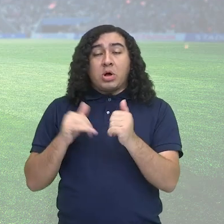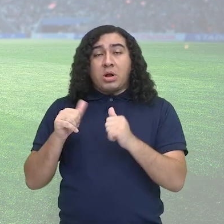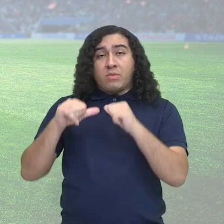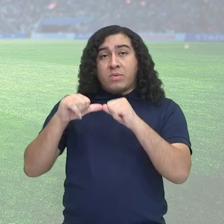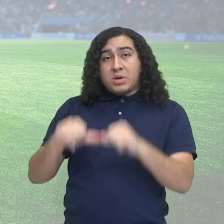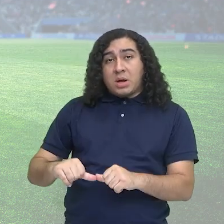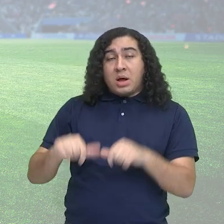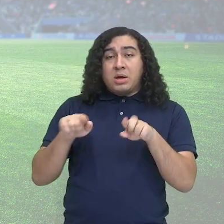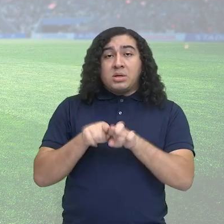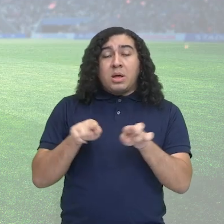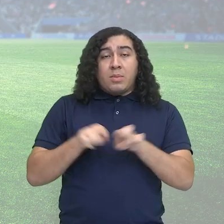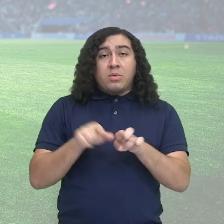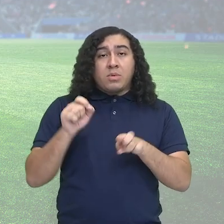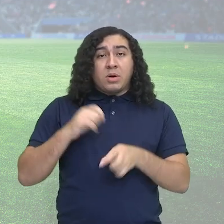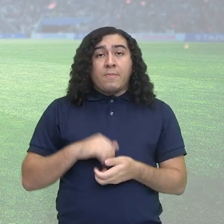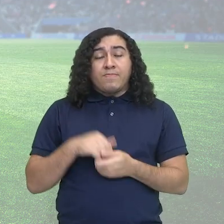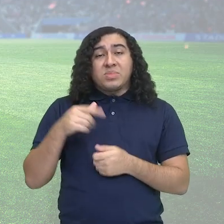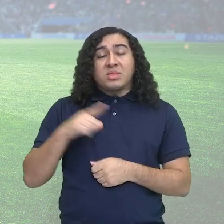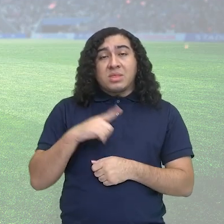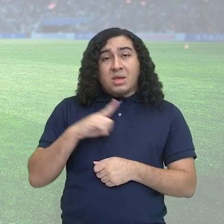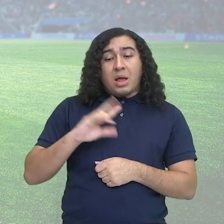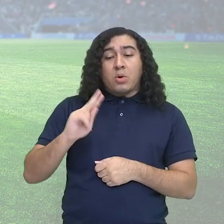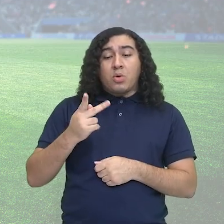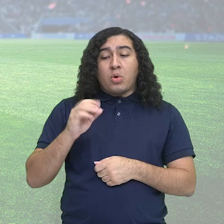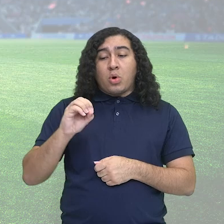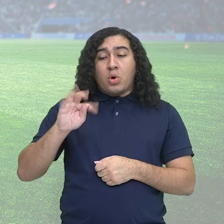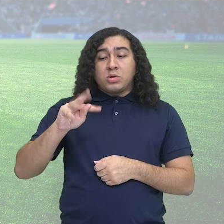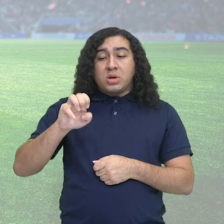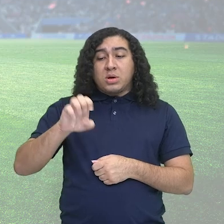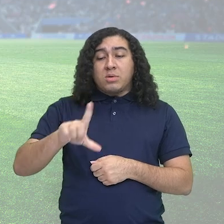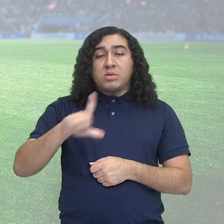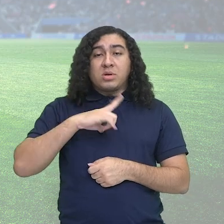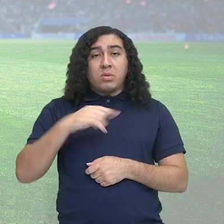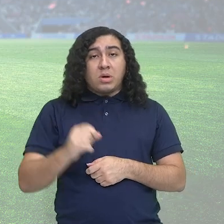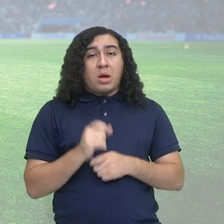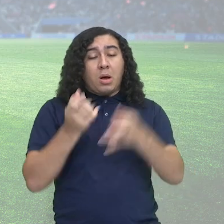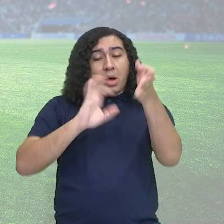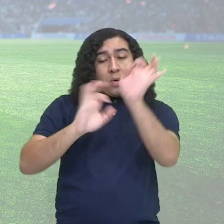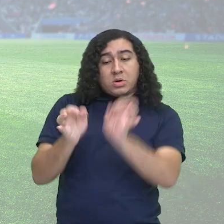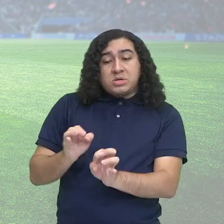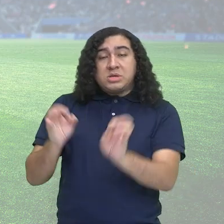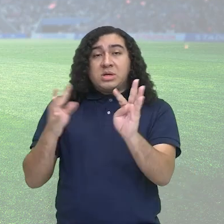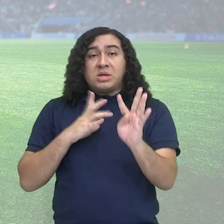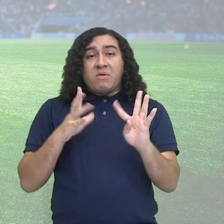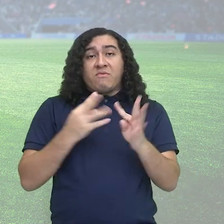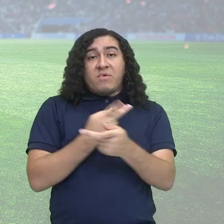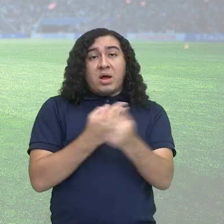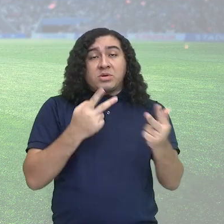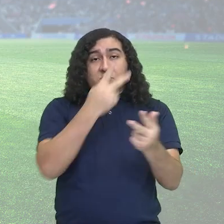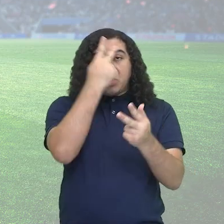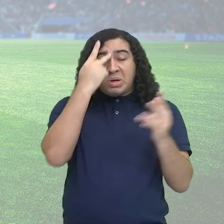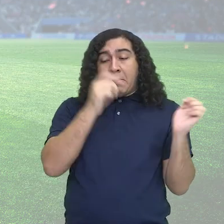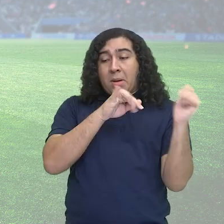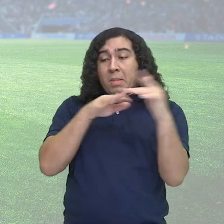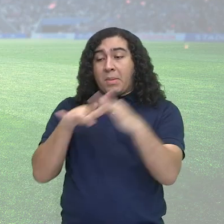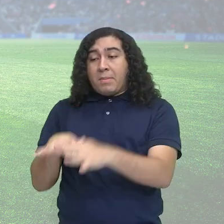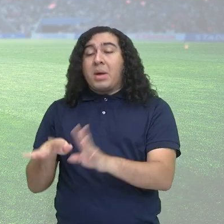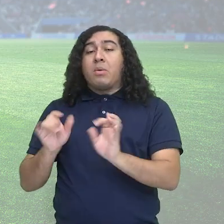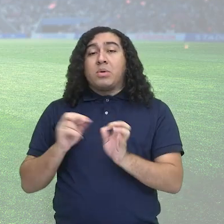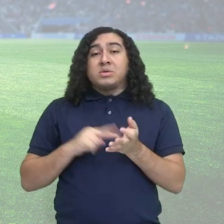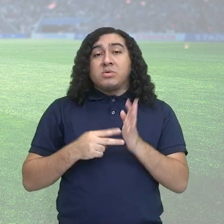hotelaria, né, fazem ali as suas adequações para receber esse grande número de pessoas. E tudo isso faz com